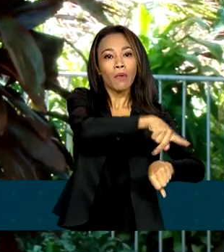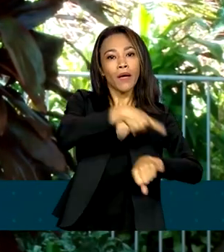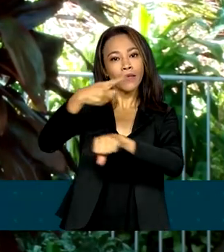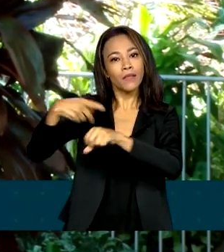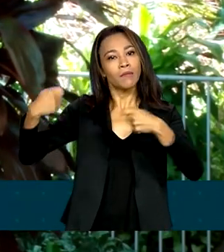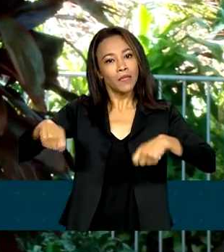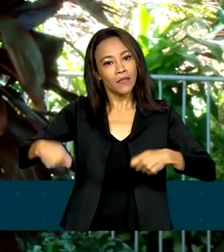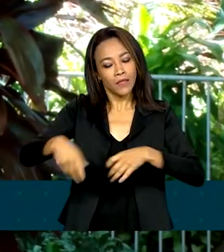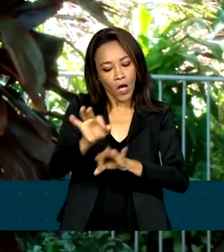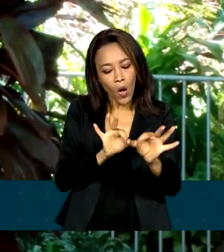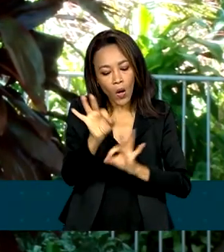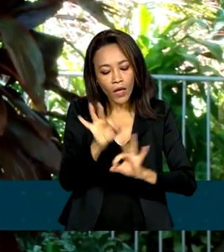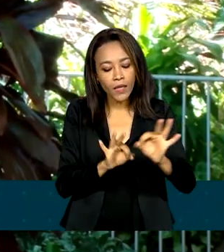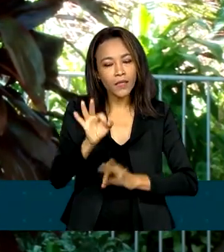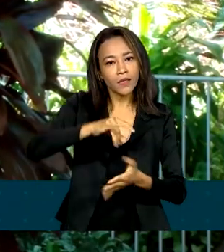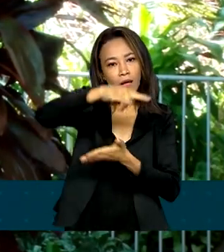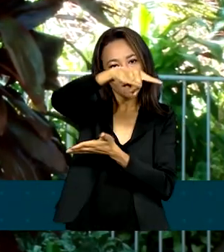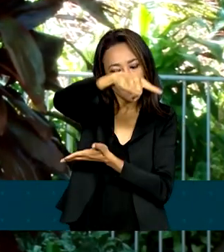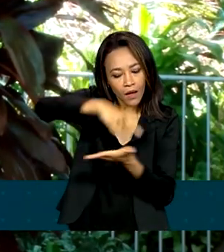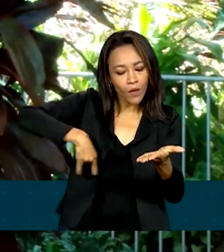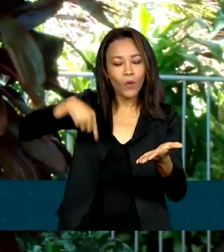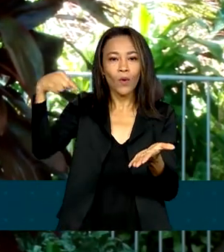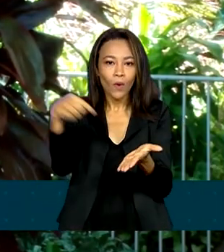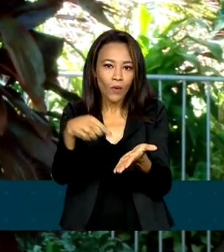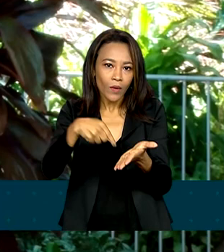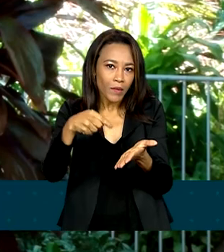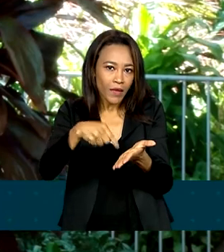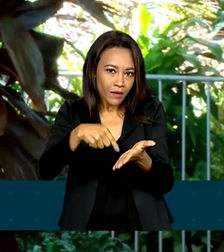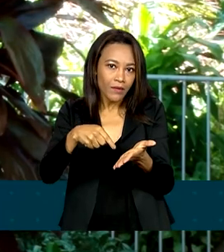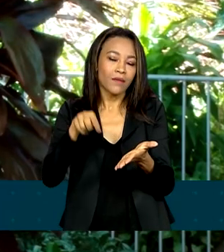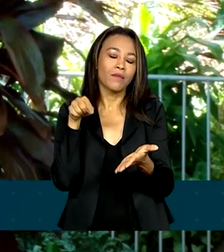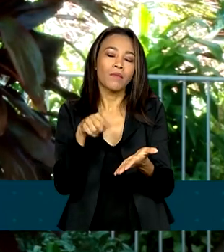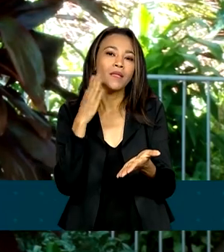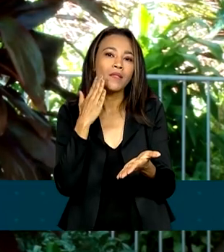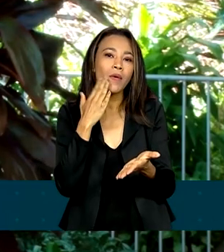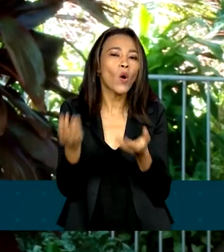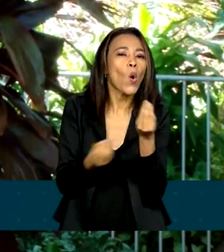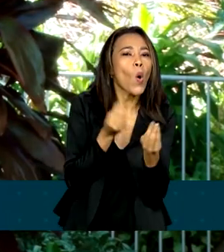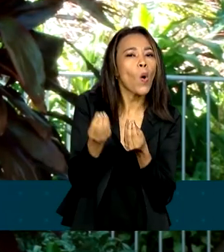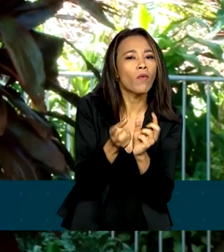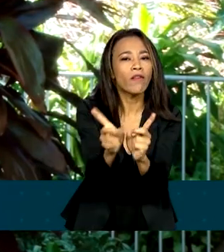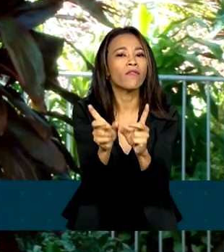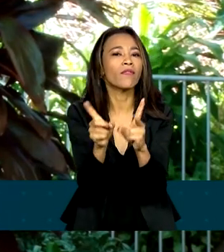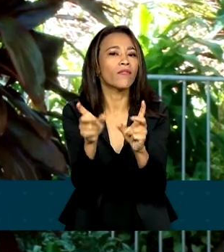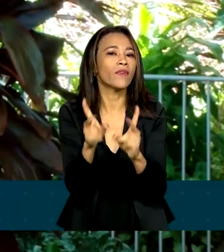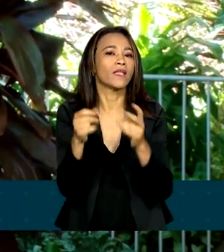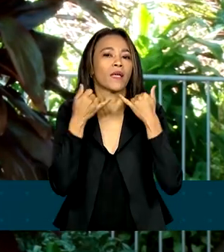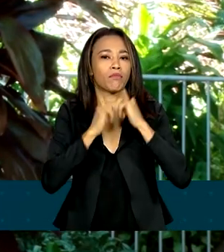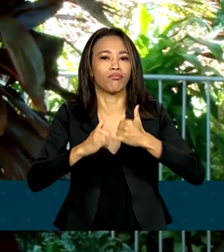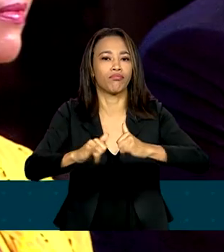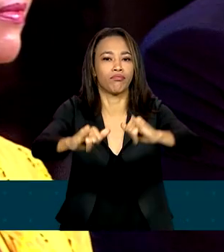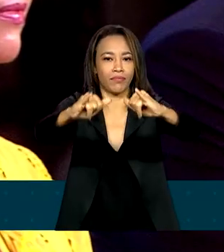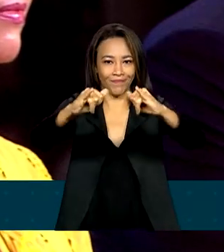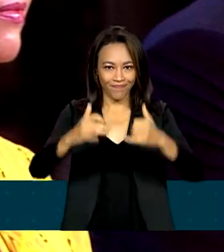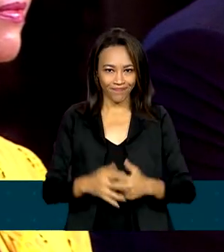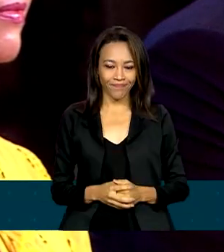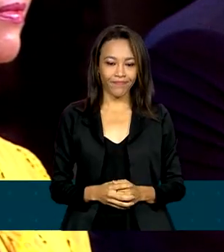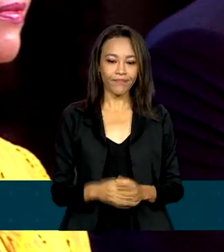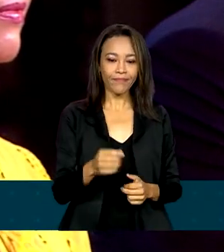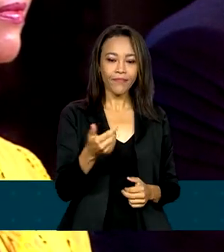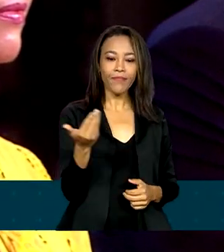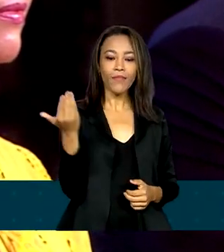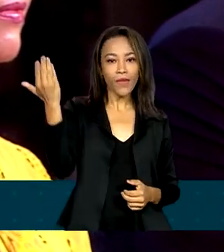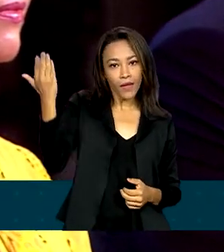C do tratado, que estabelece a forma de comercialização da energia produzida em Itaipu. Eu tenho